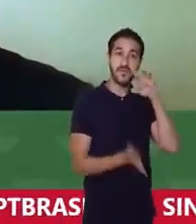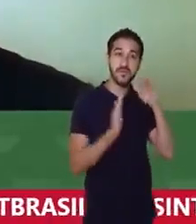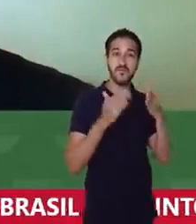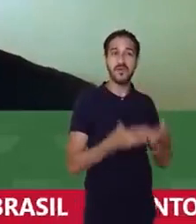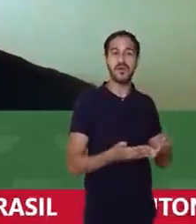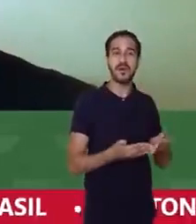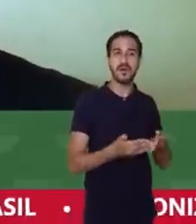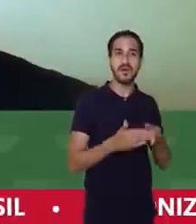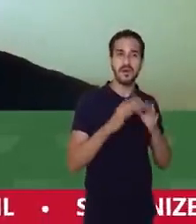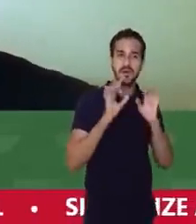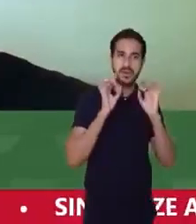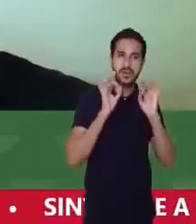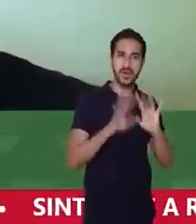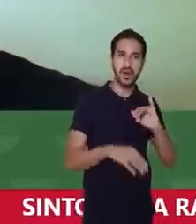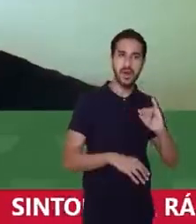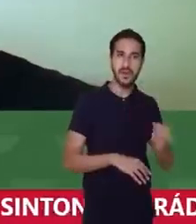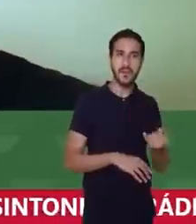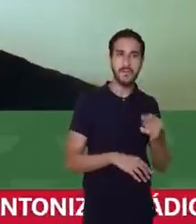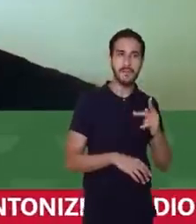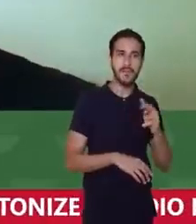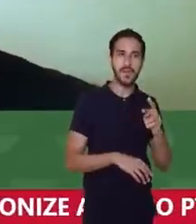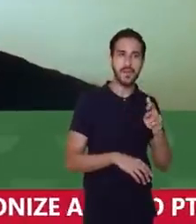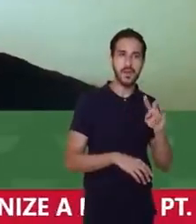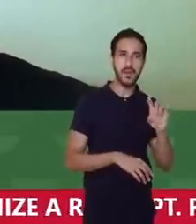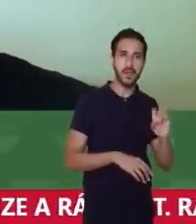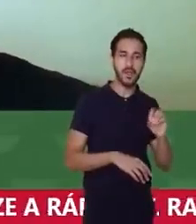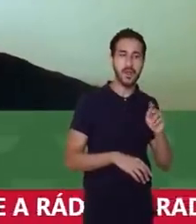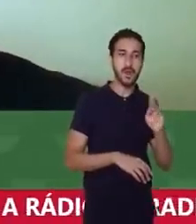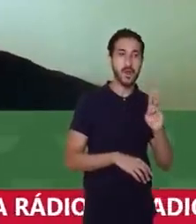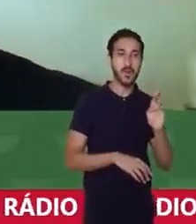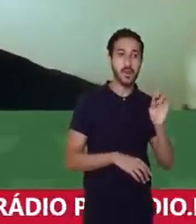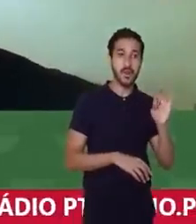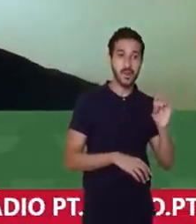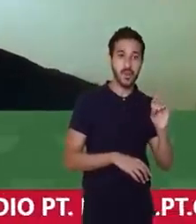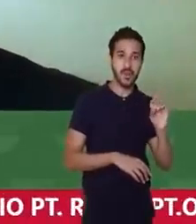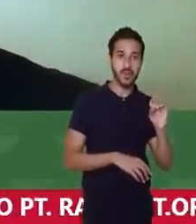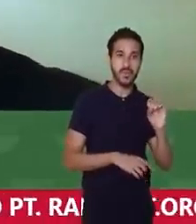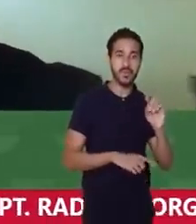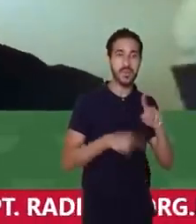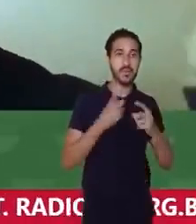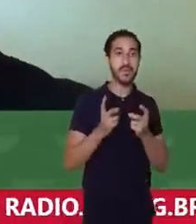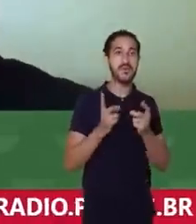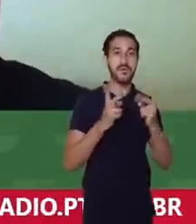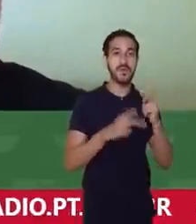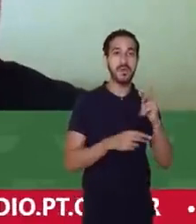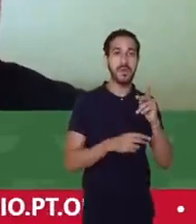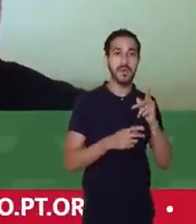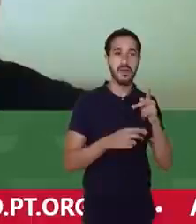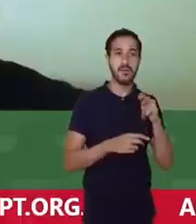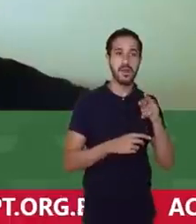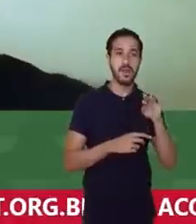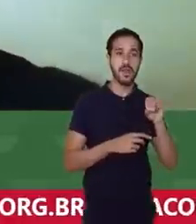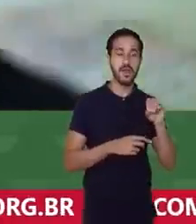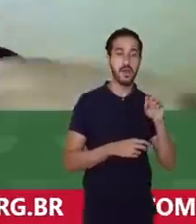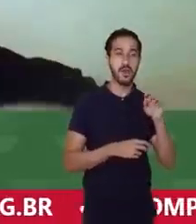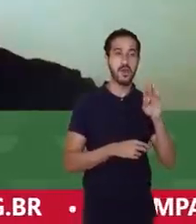concentrar em só explorar petróleo bruto e exportar petróleo